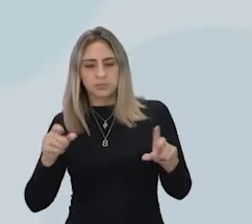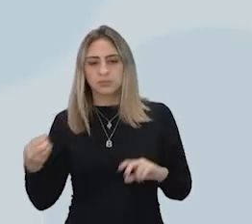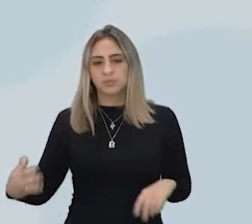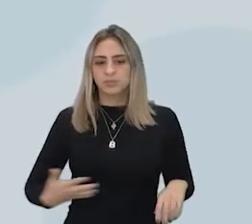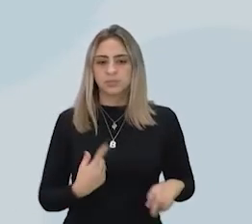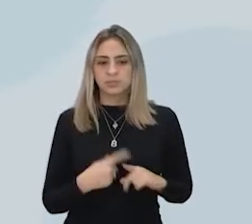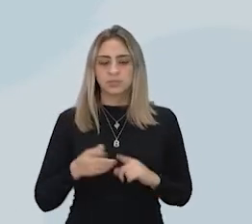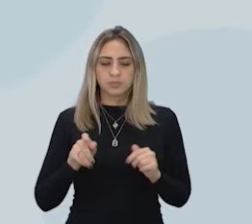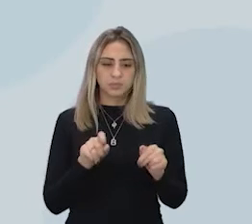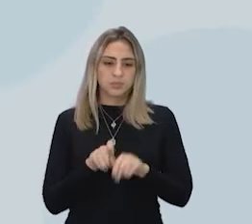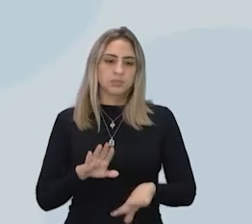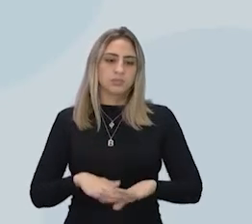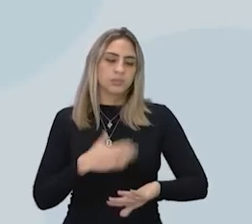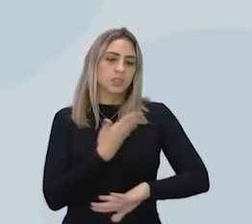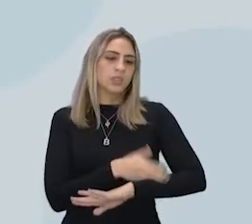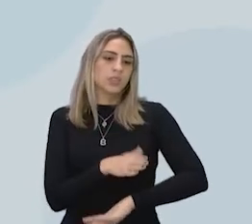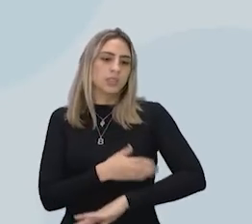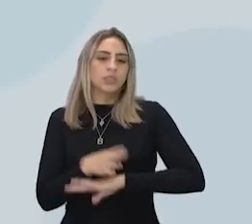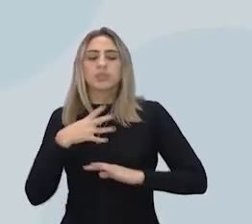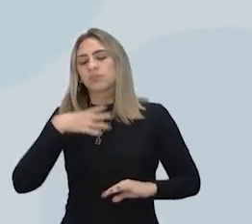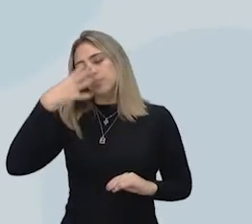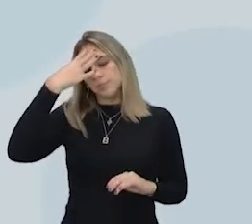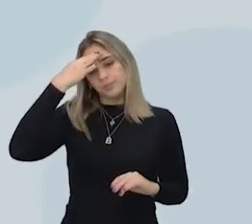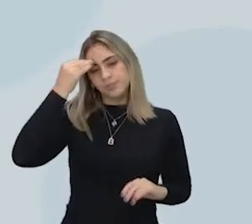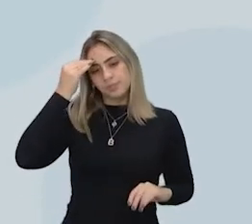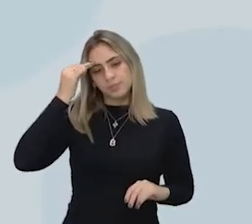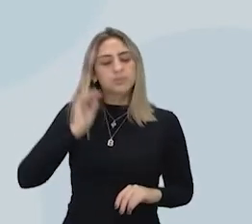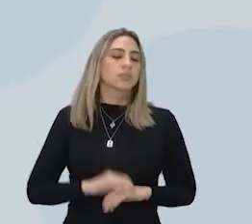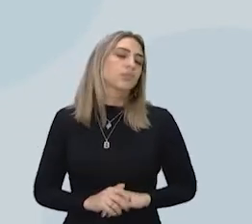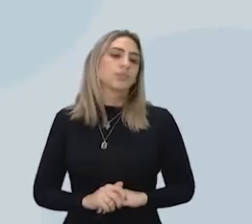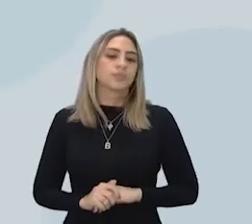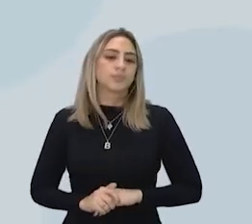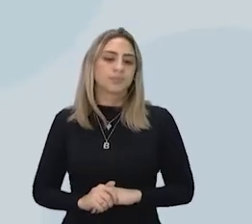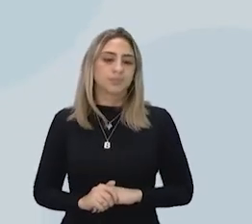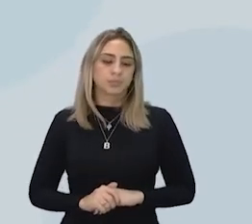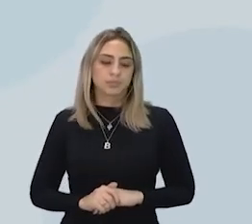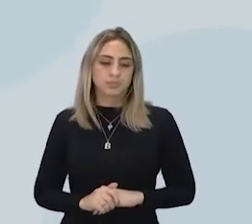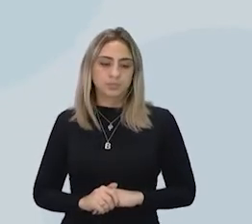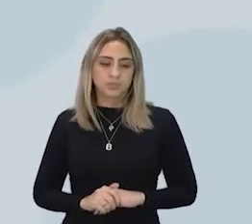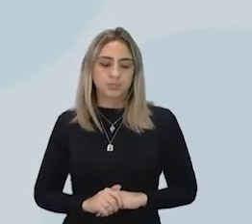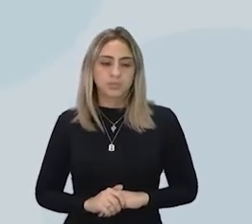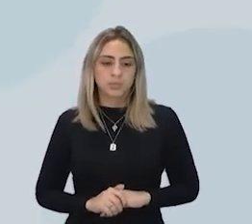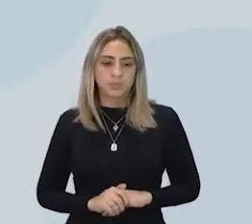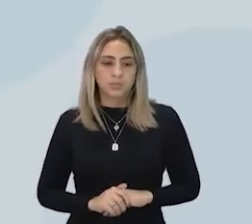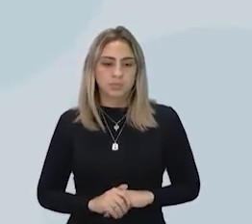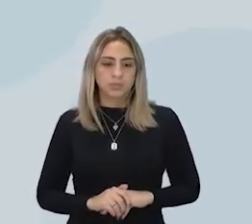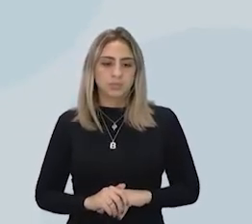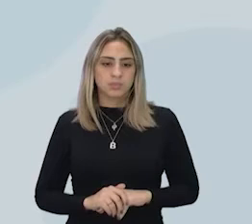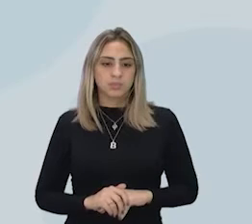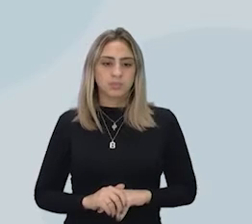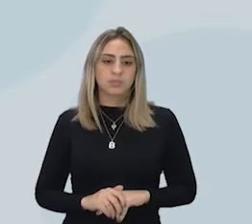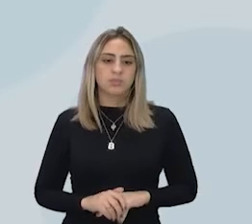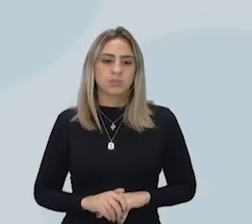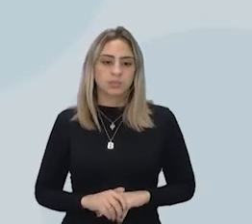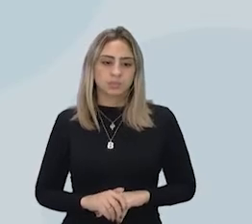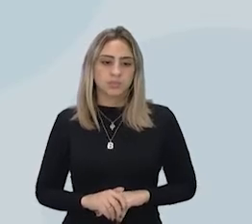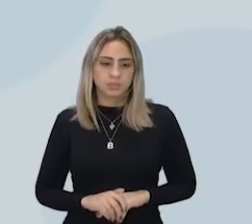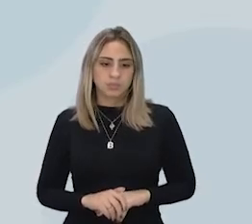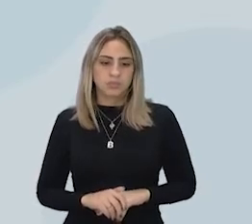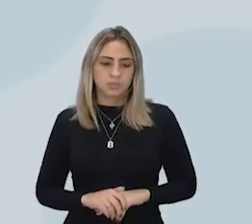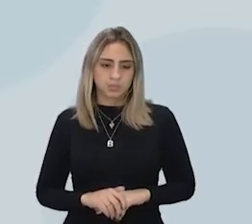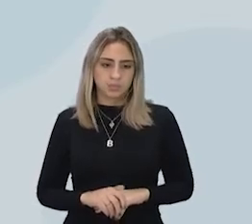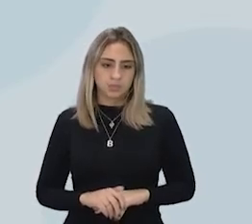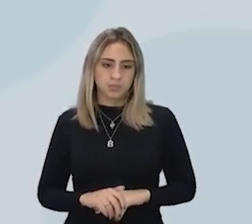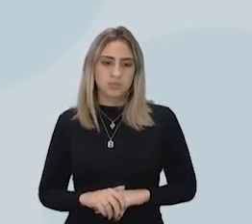porque eu já até coloquei o exercício aqui, esqueci de subir a animação. Mas ficou assim, ó. Desejamos capitalizar uma quantia, foi o que a gente